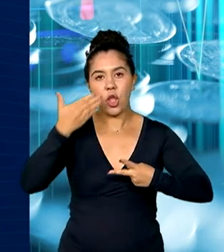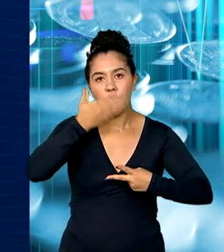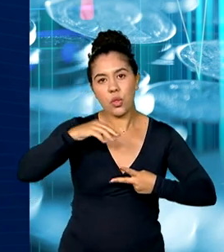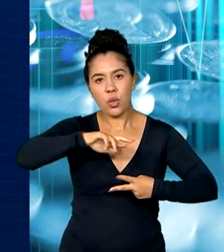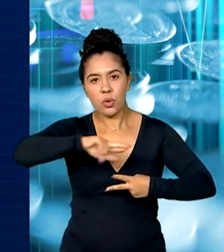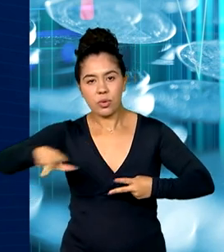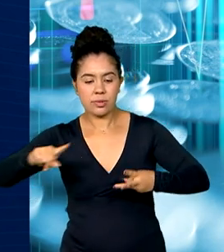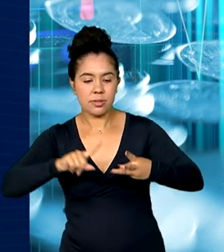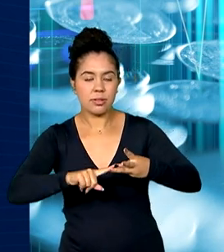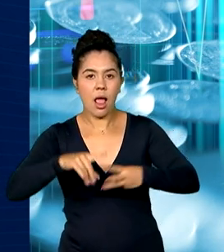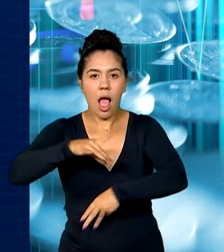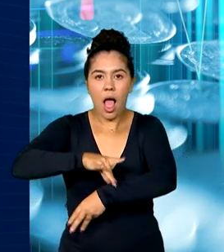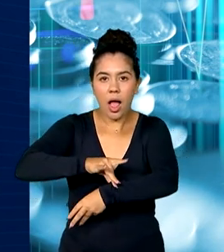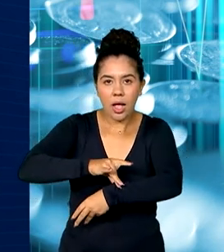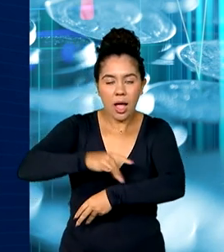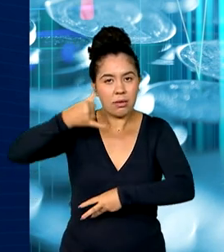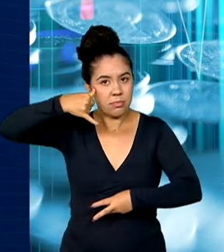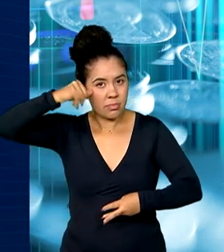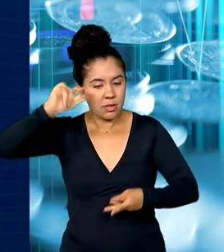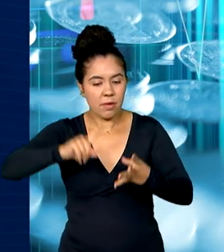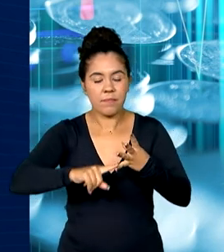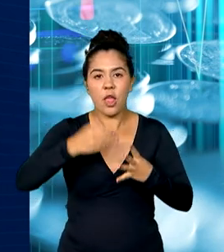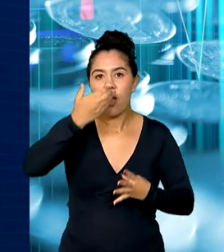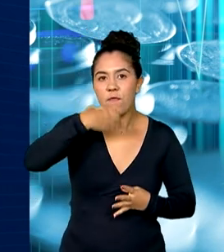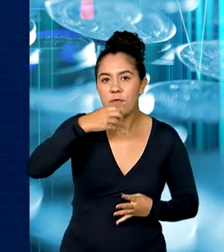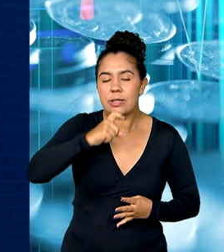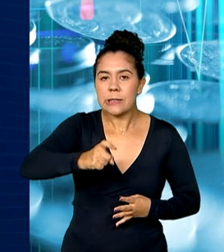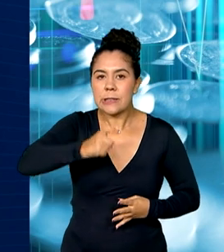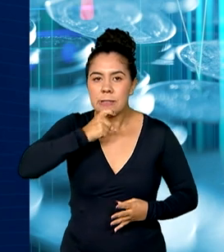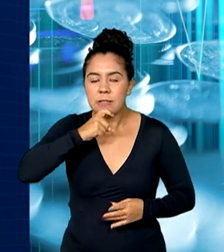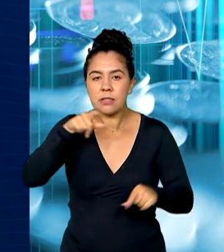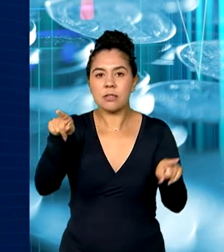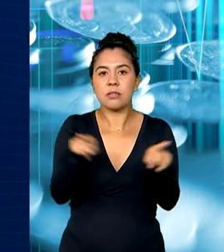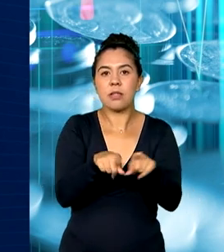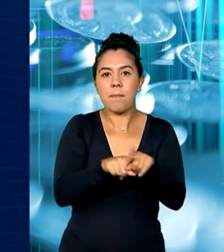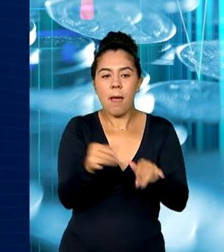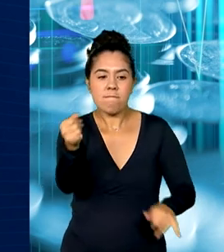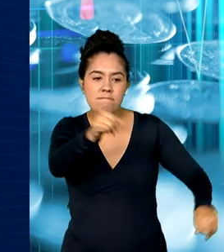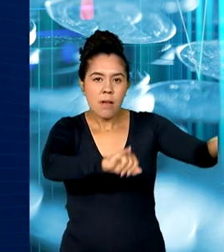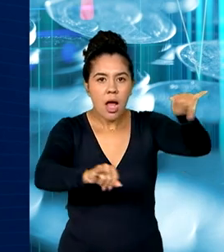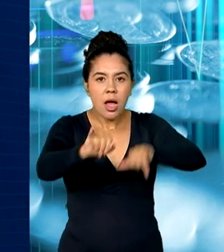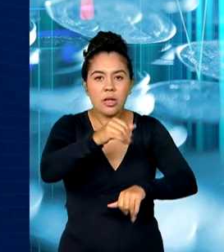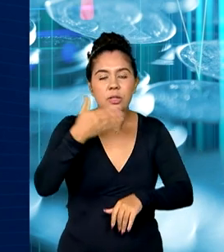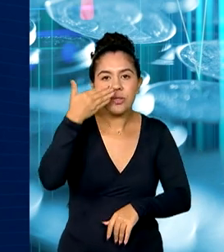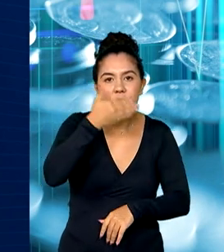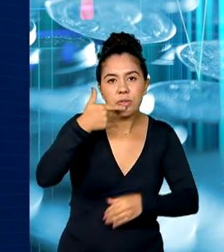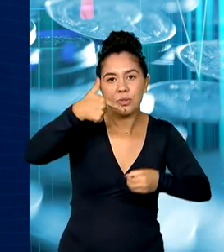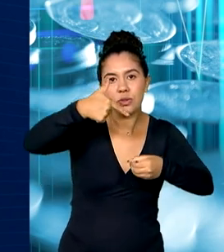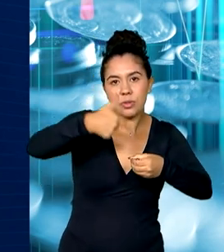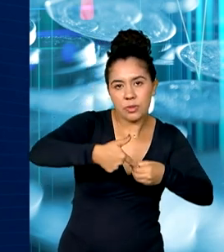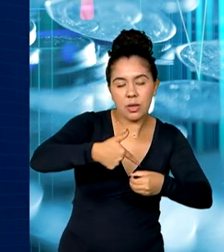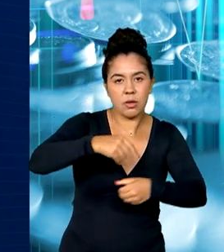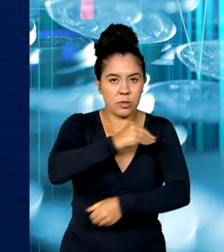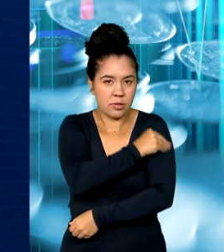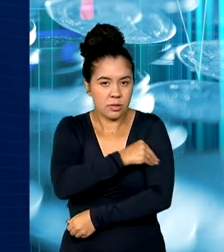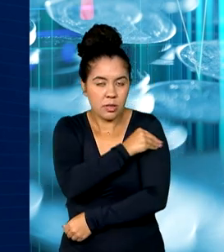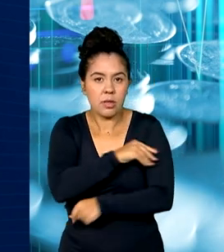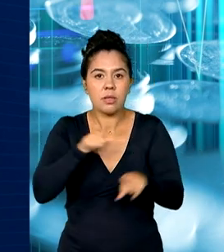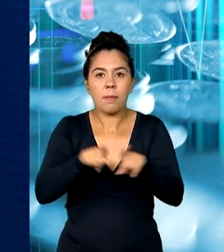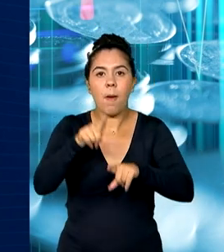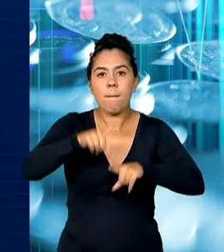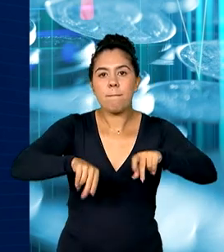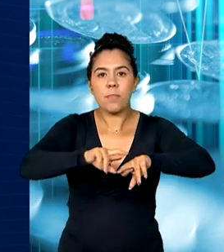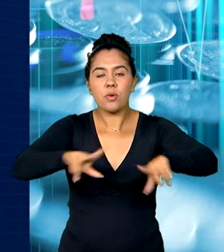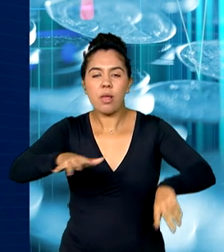carne bovina, frutas congeladas, máquinas para etanol e açúcar e produtos para animais de estimação, com investimentos